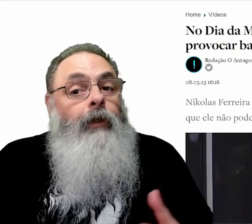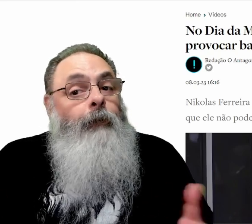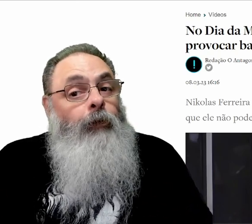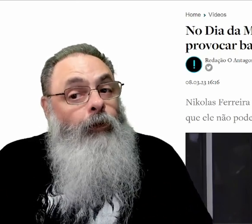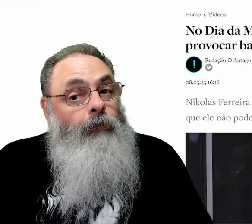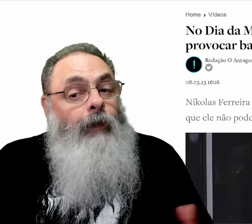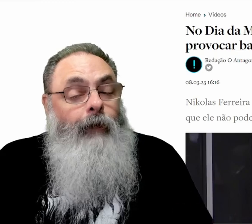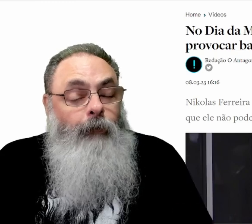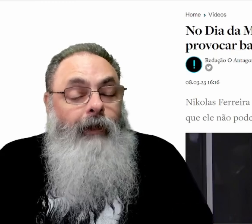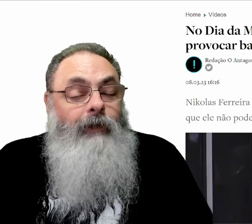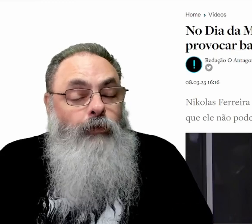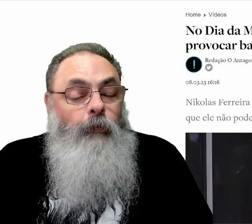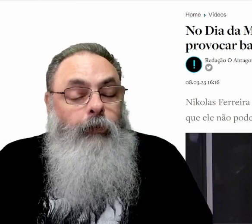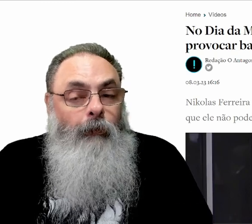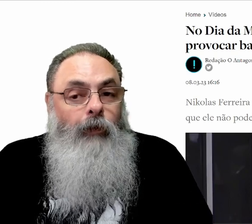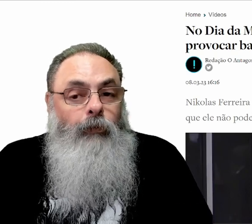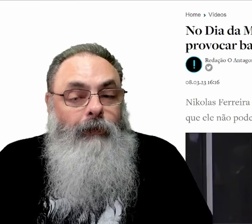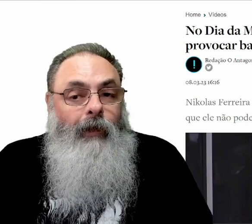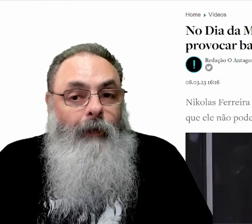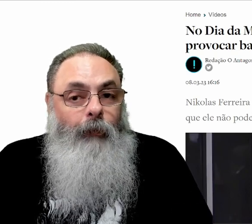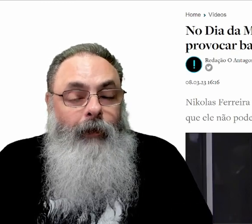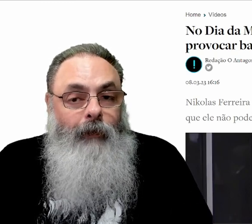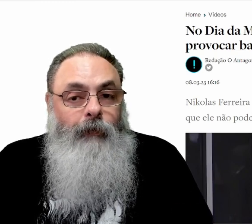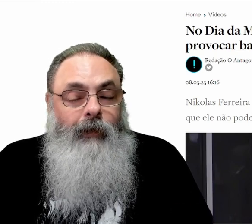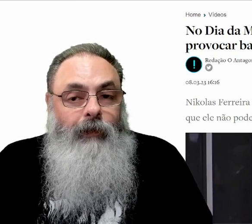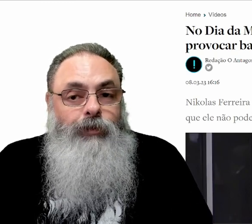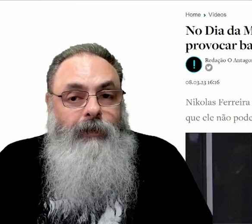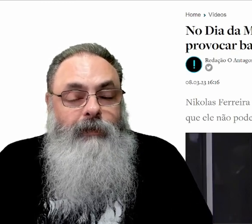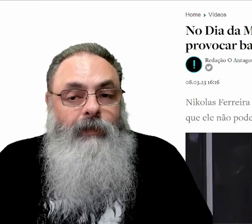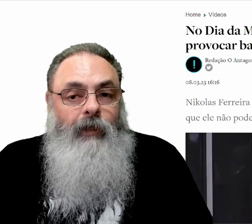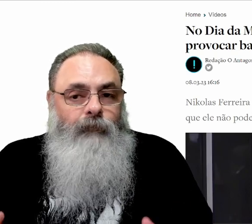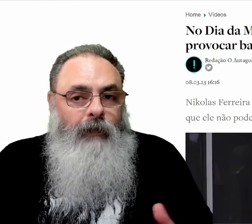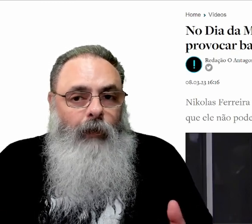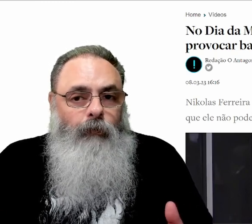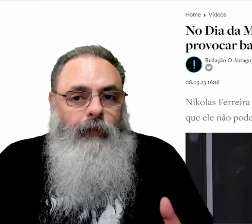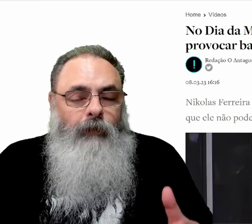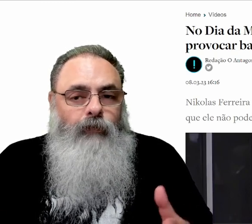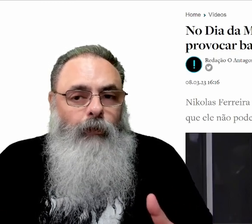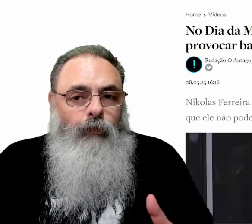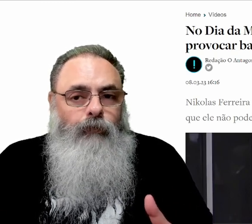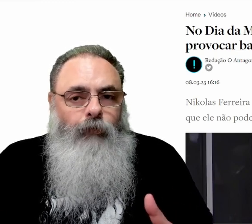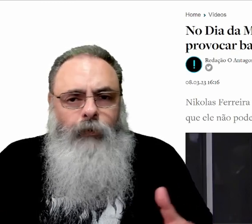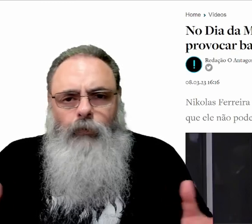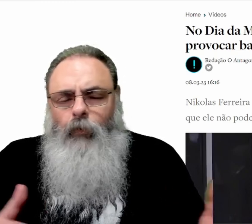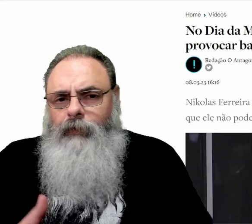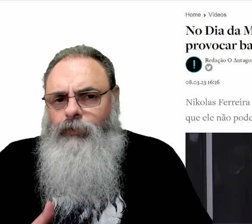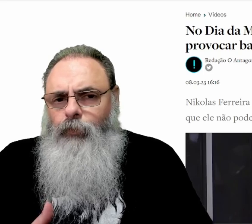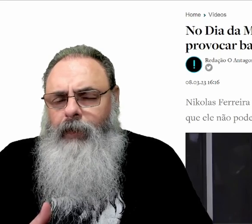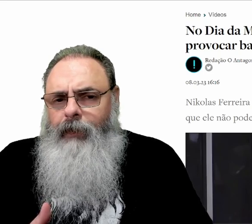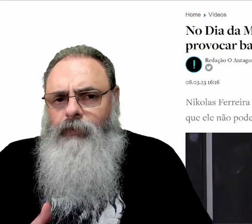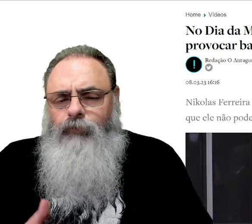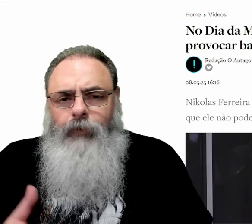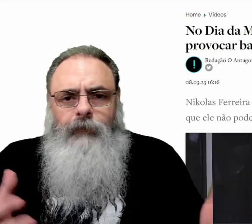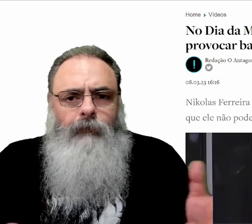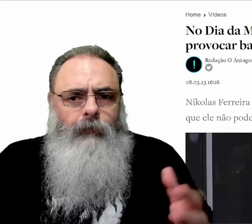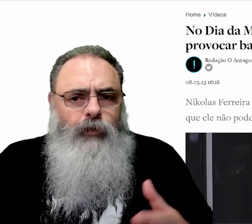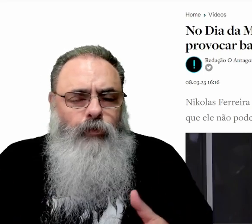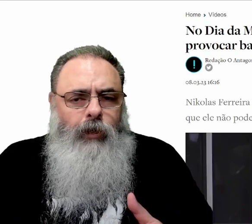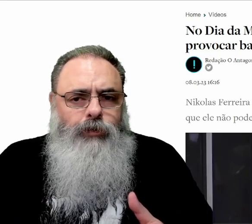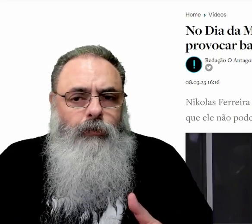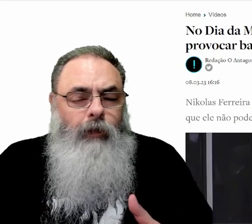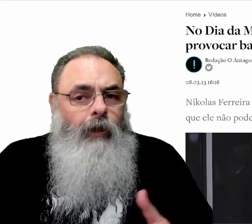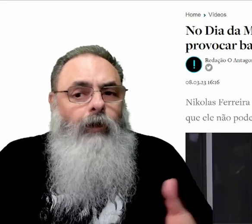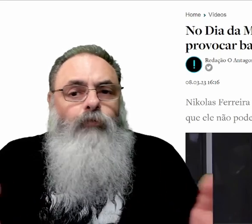por outro lado parece que o público Tá apoiando o que ele disse Afinal o que ele falou foi contra as mulheres foi